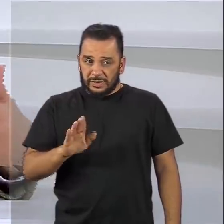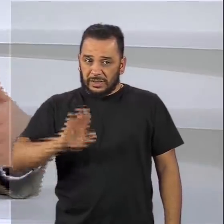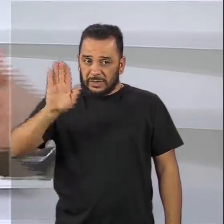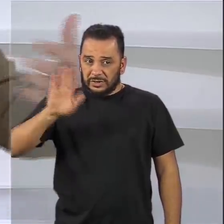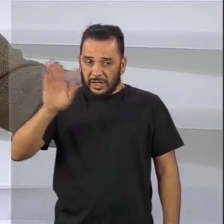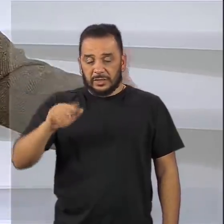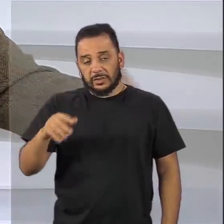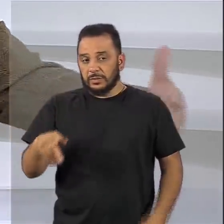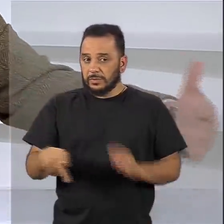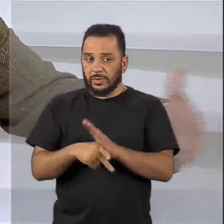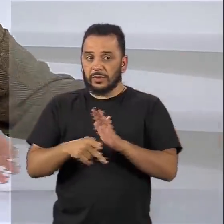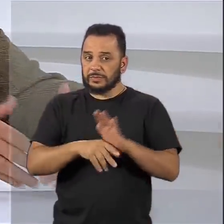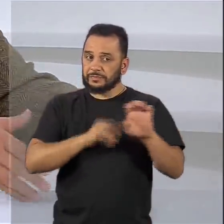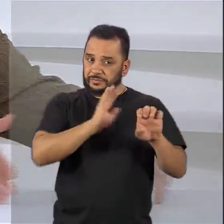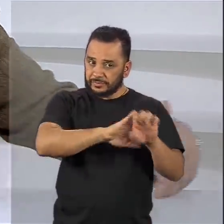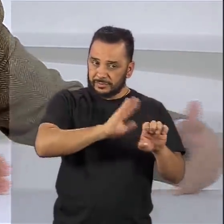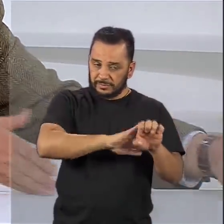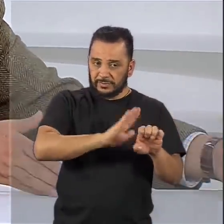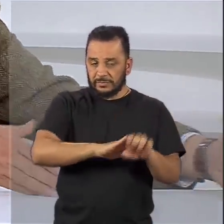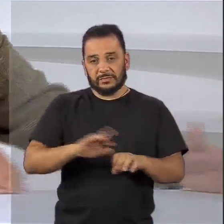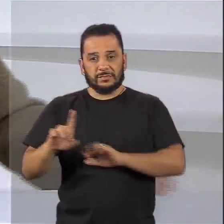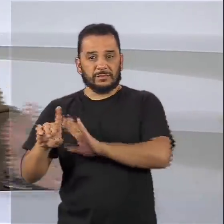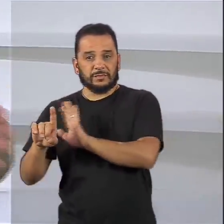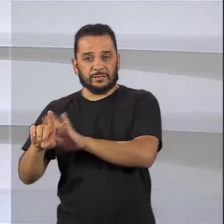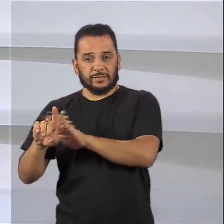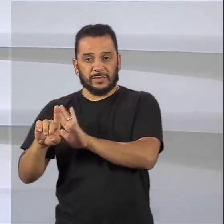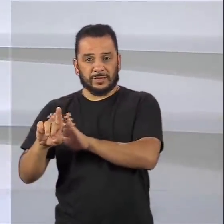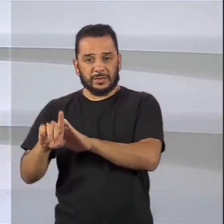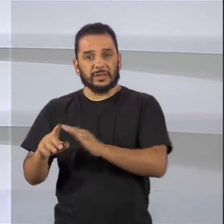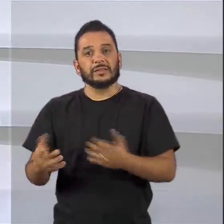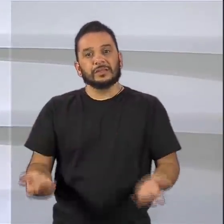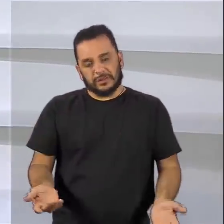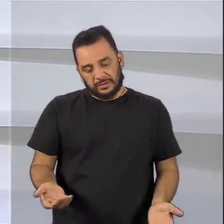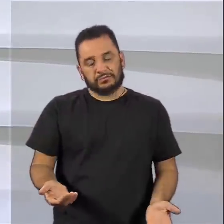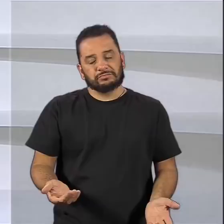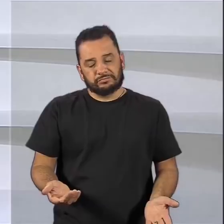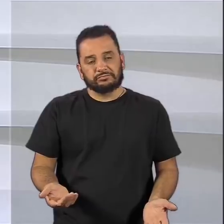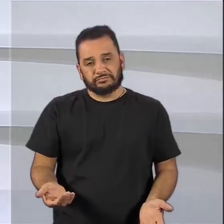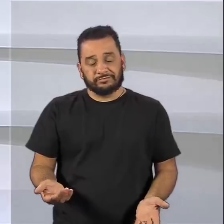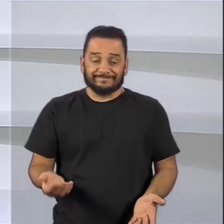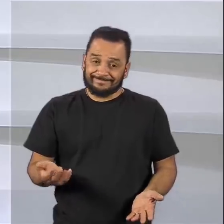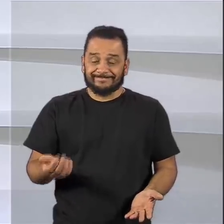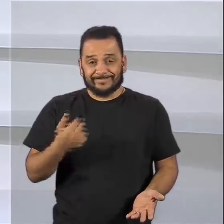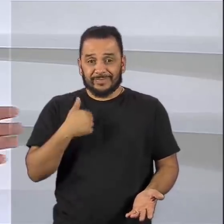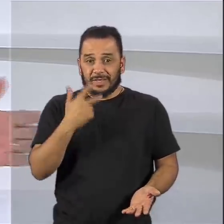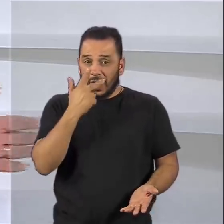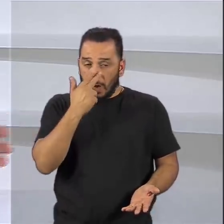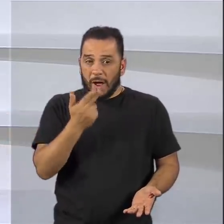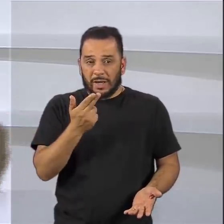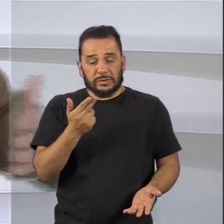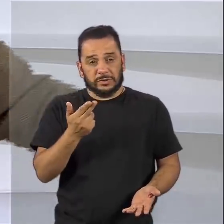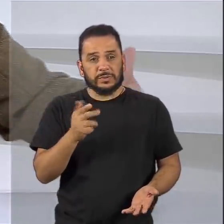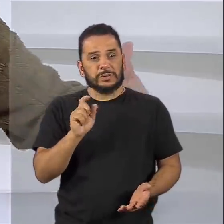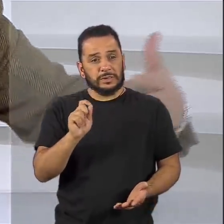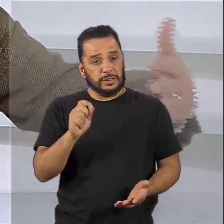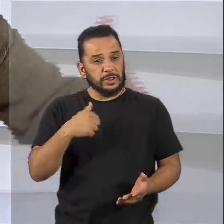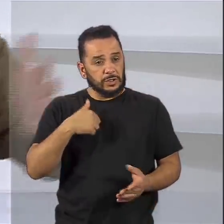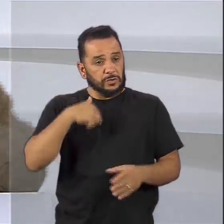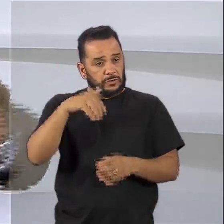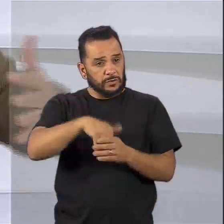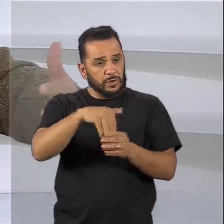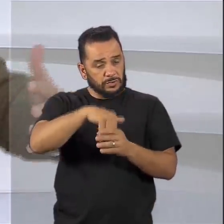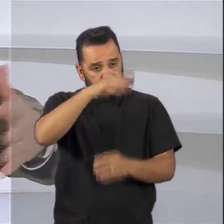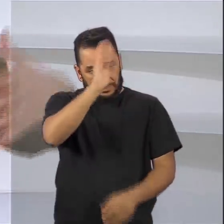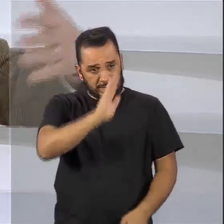da esquerda organizada por intermédio do PT, o outro do centro-direita. O voto brasileiro sempre foi mais